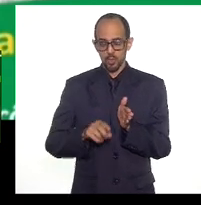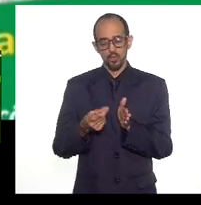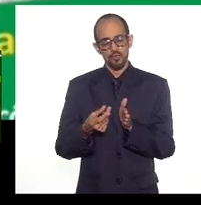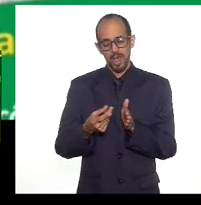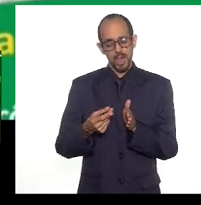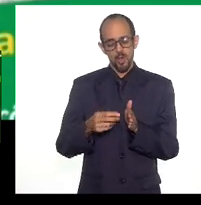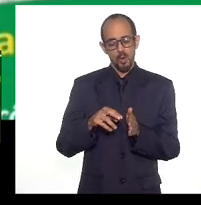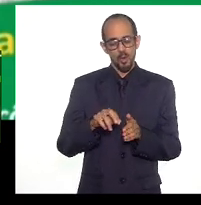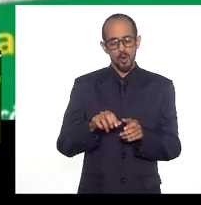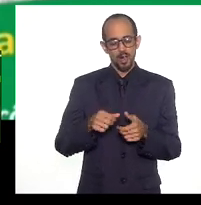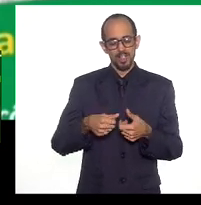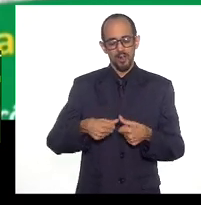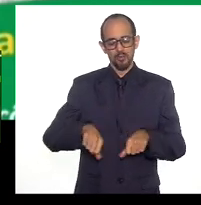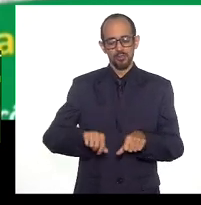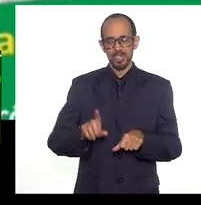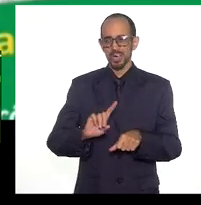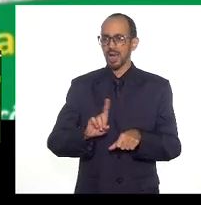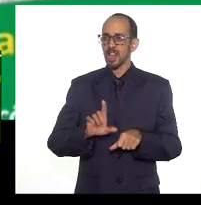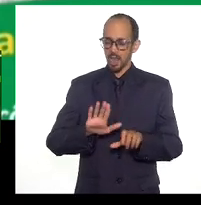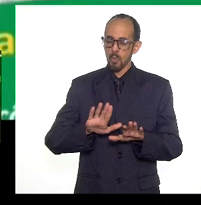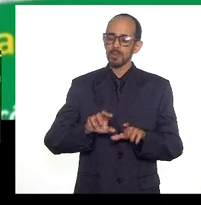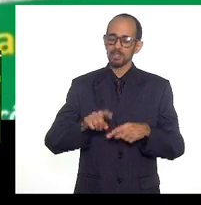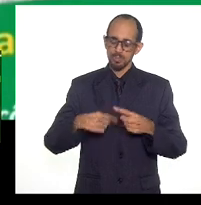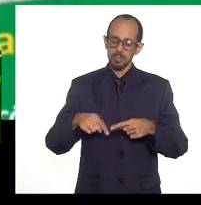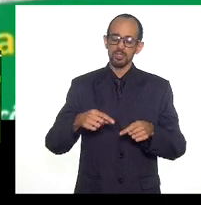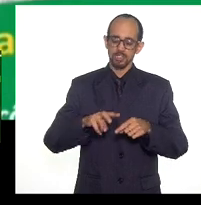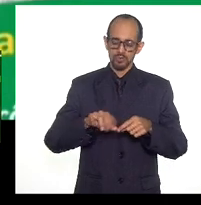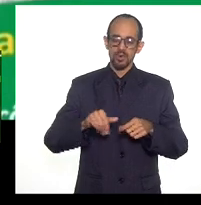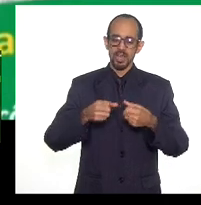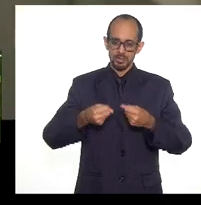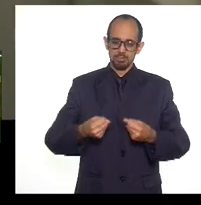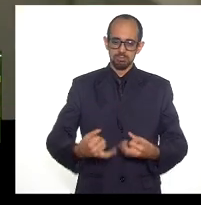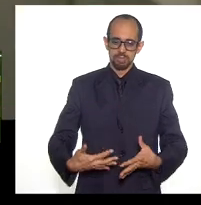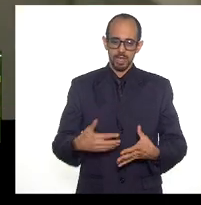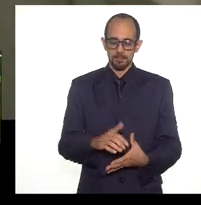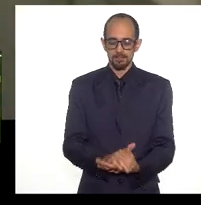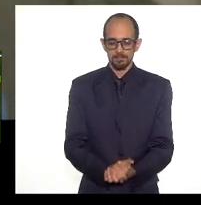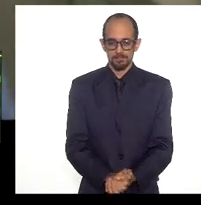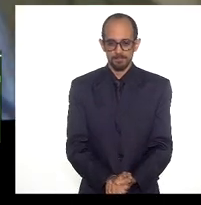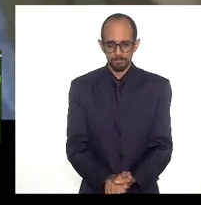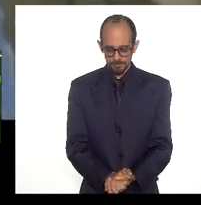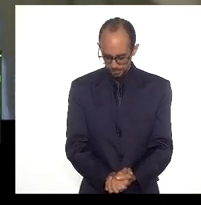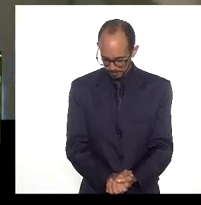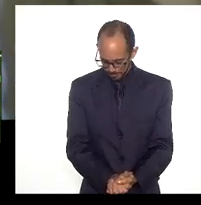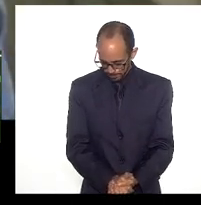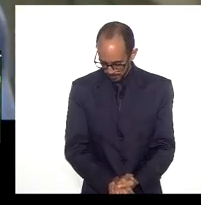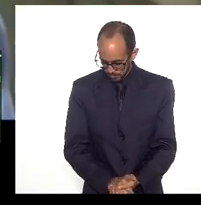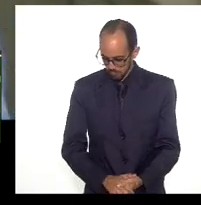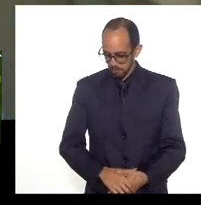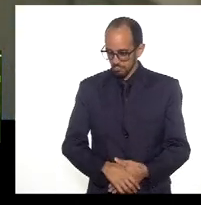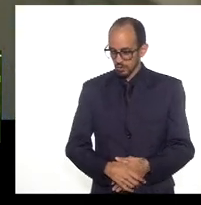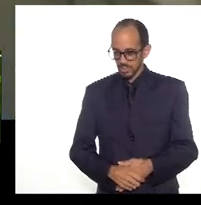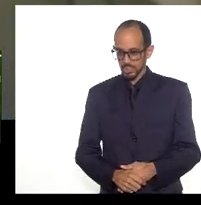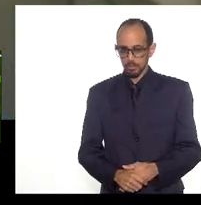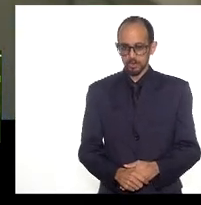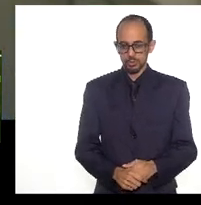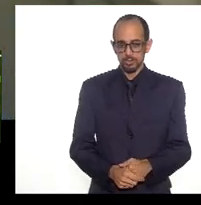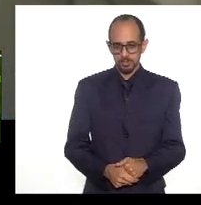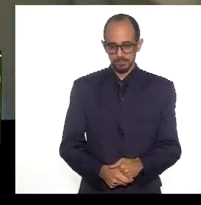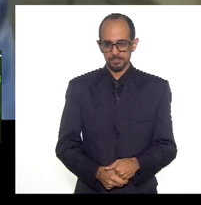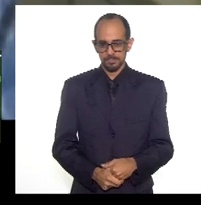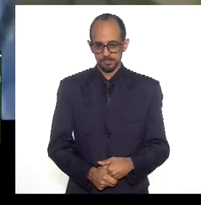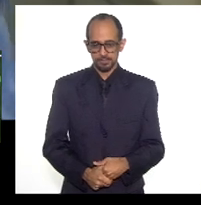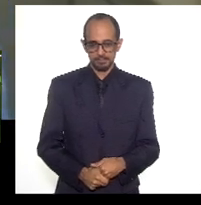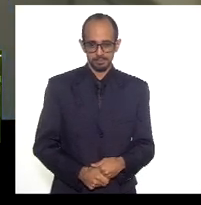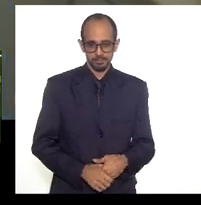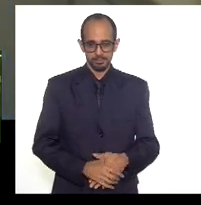detalhe explicando com mais alguma informação, conforme solicitou. Perfeitamente, eu lhe